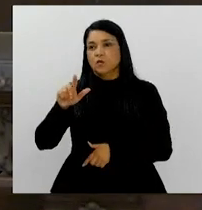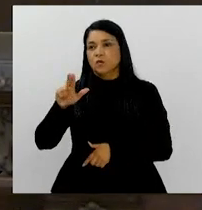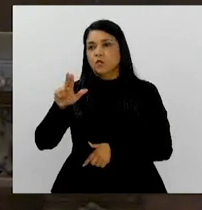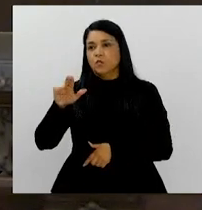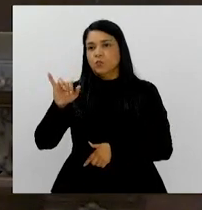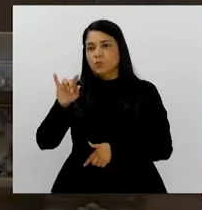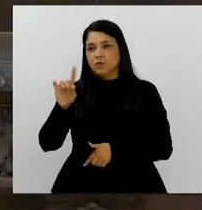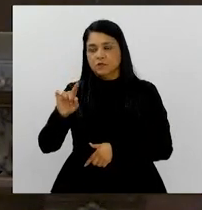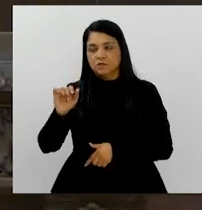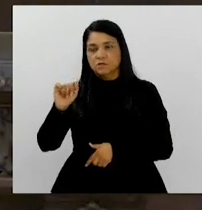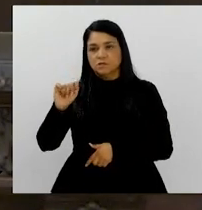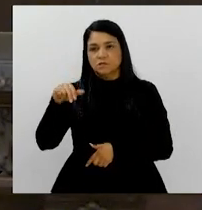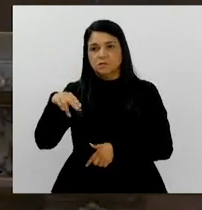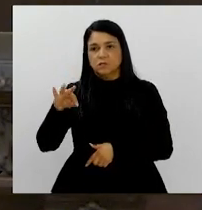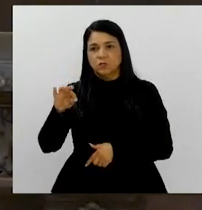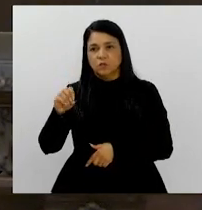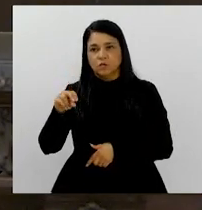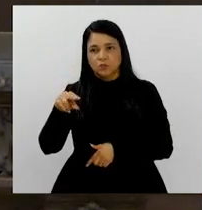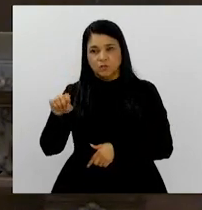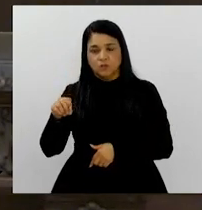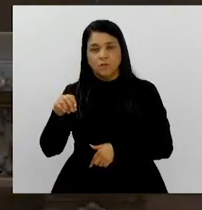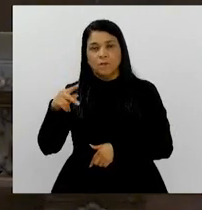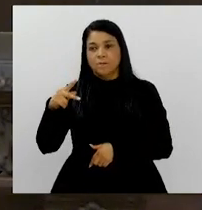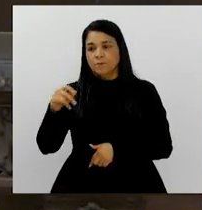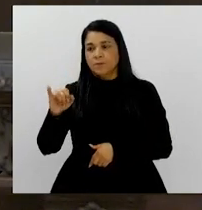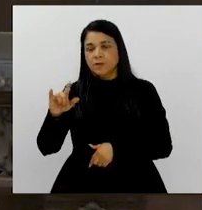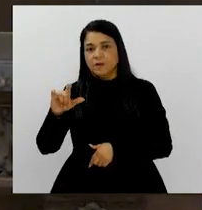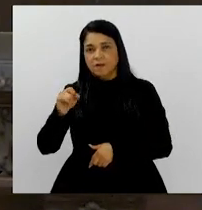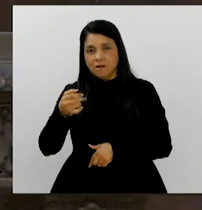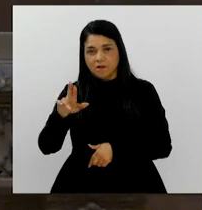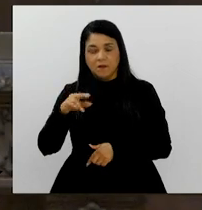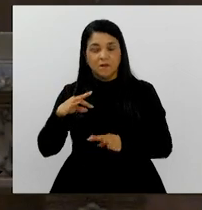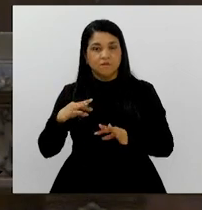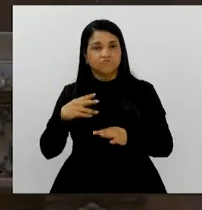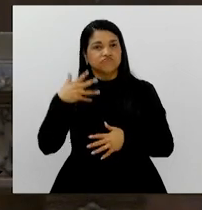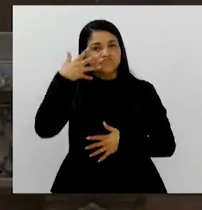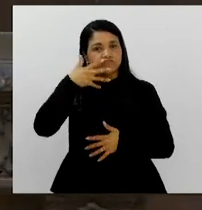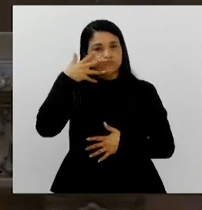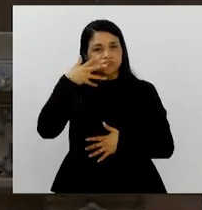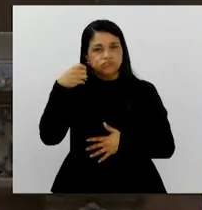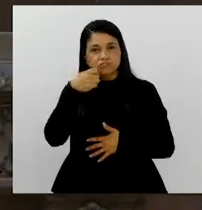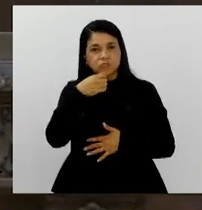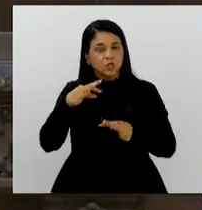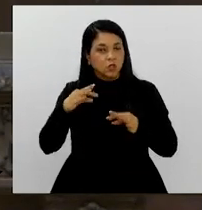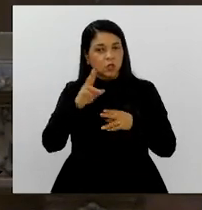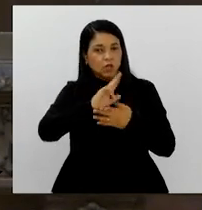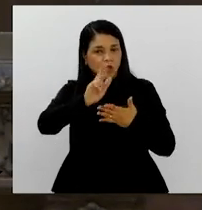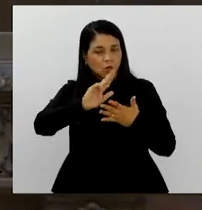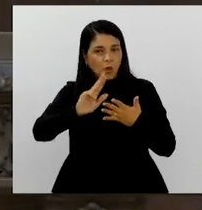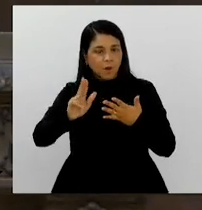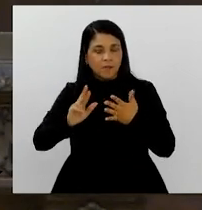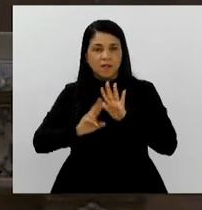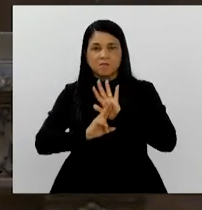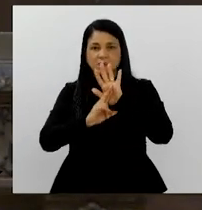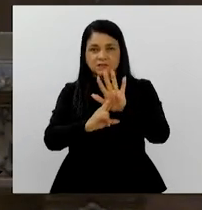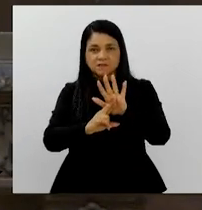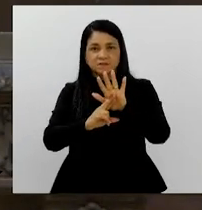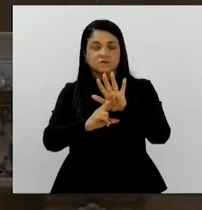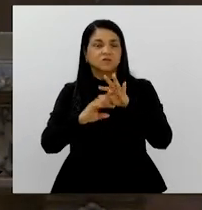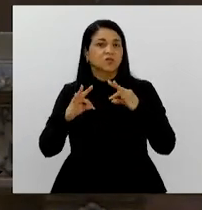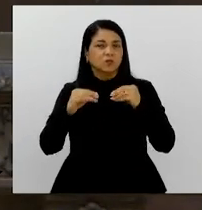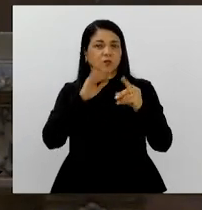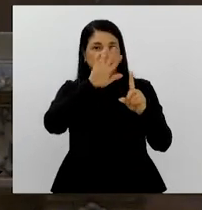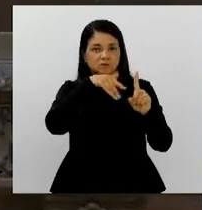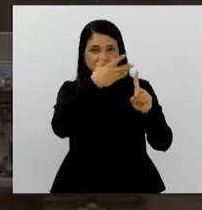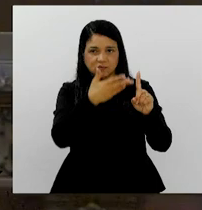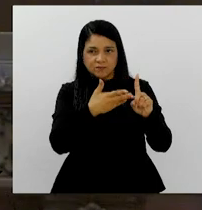vai fazer o uso da fala em nome de todos os agraciados na noite de hoje. É importante que a